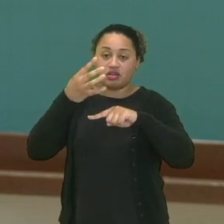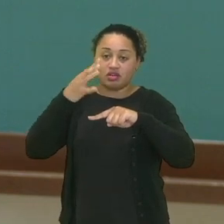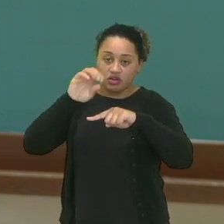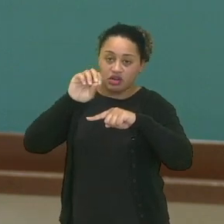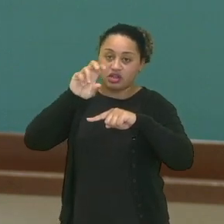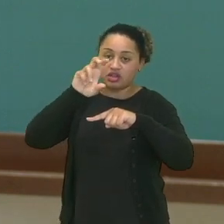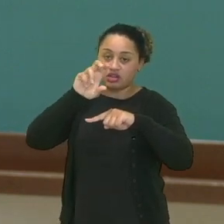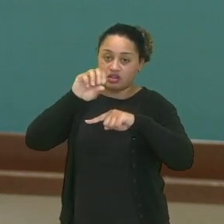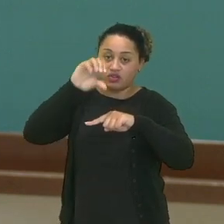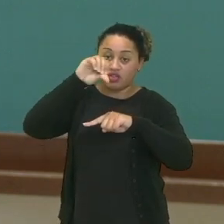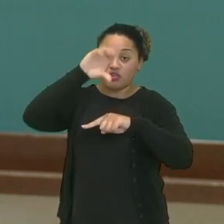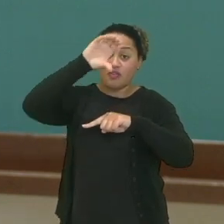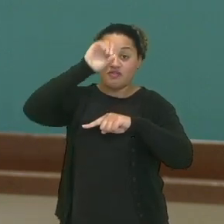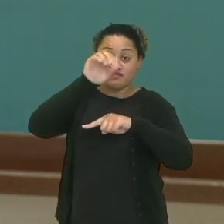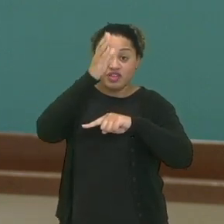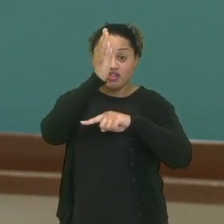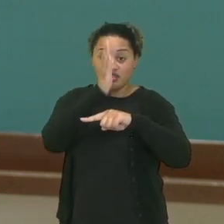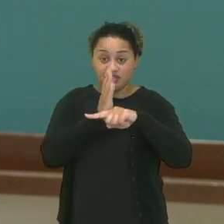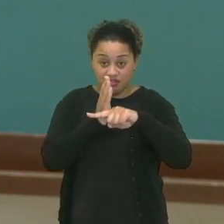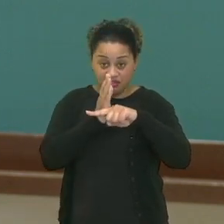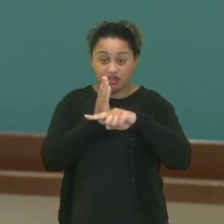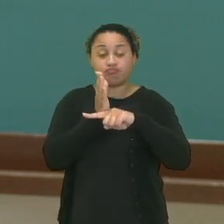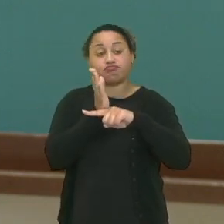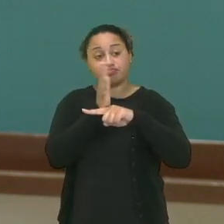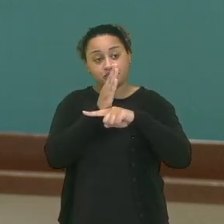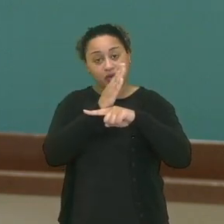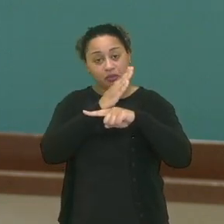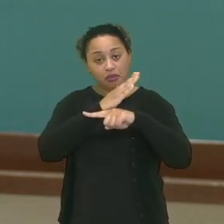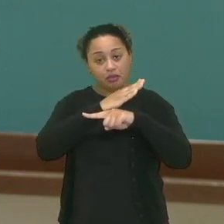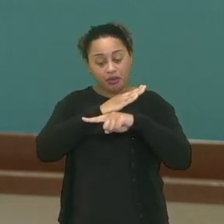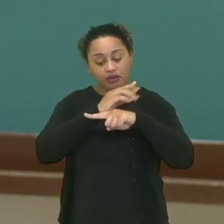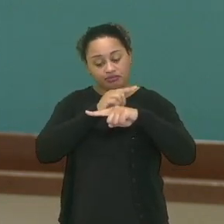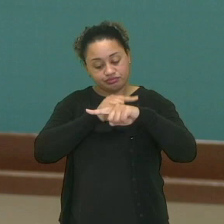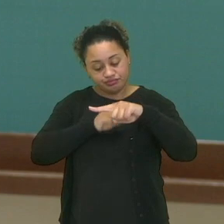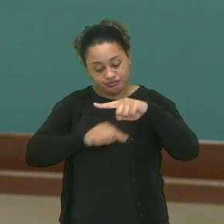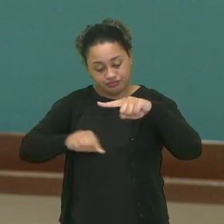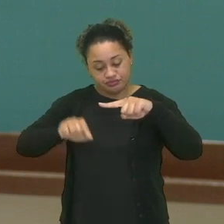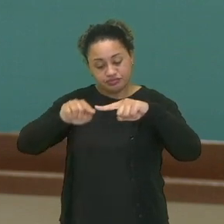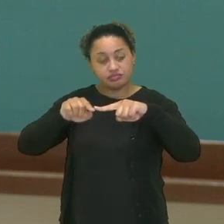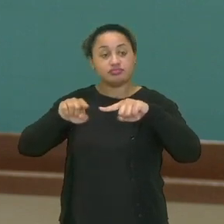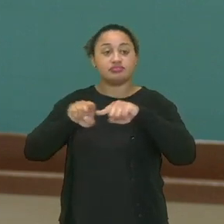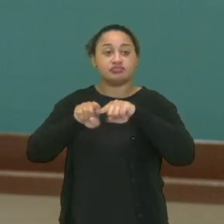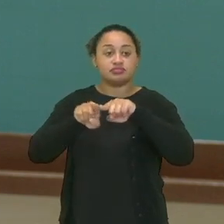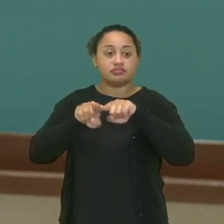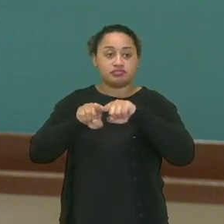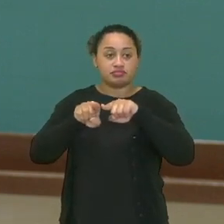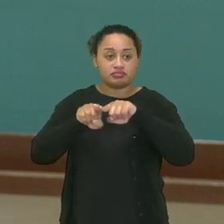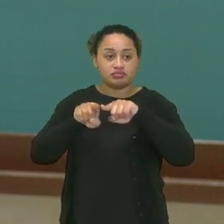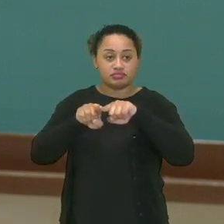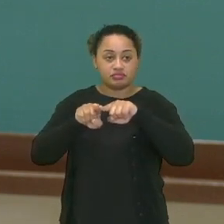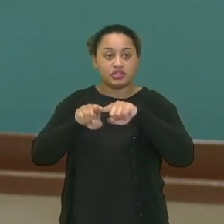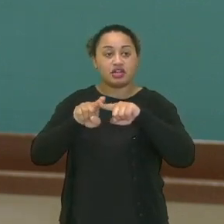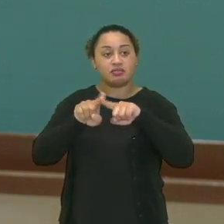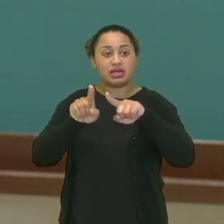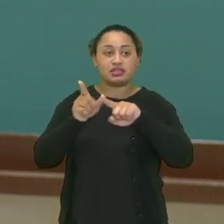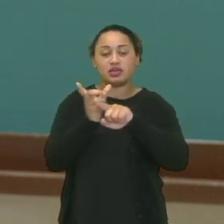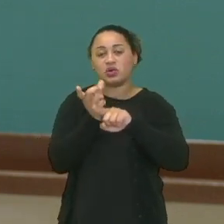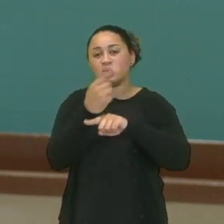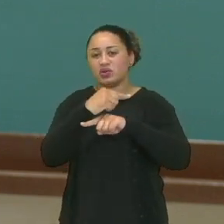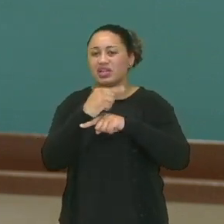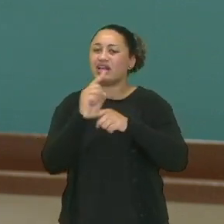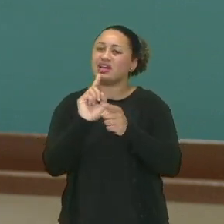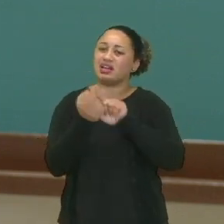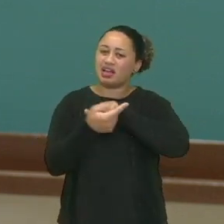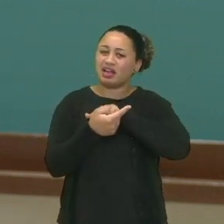100 graus, tá? E esse aqui de baixo, ele só é a mesma ideia, só que ele começa no sentido contrário. Isso às vezes facilita dependendo